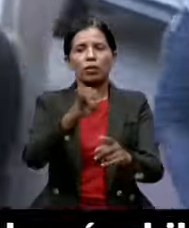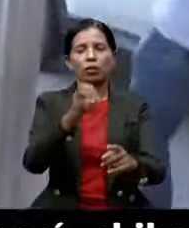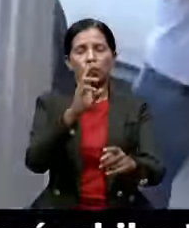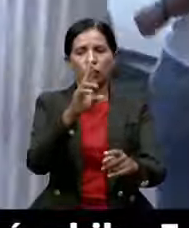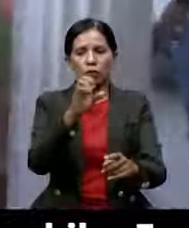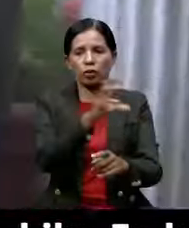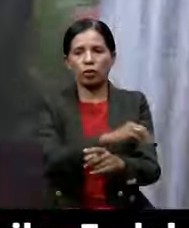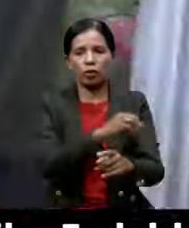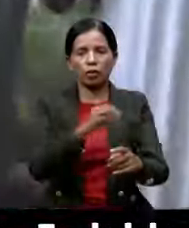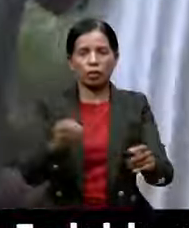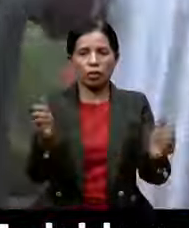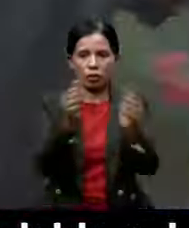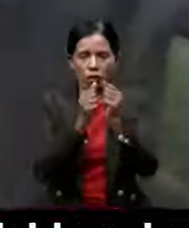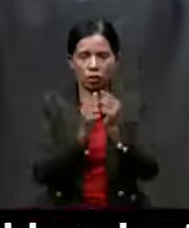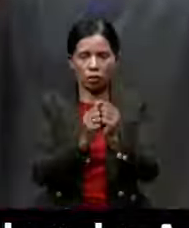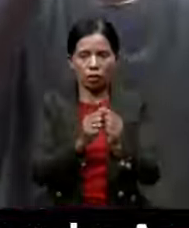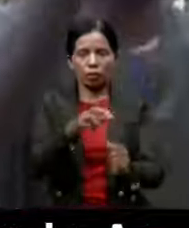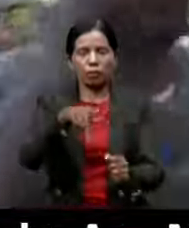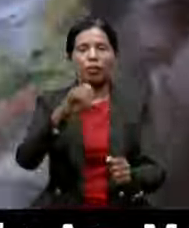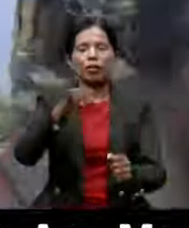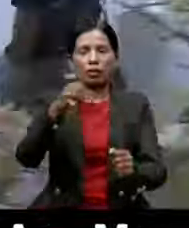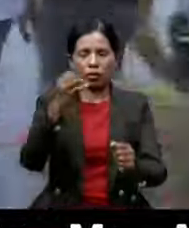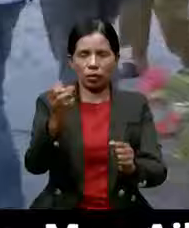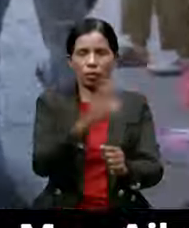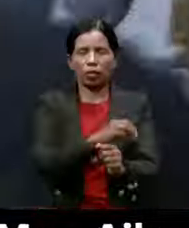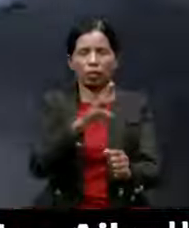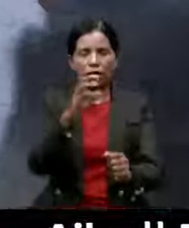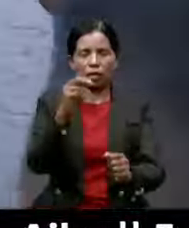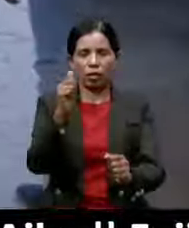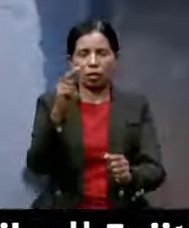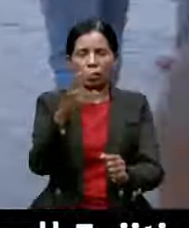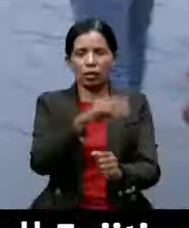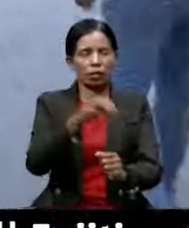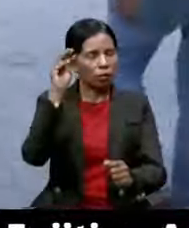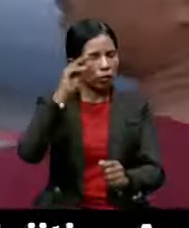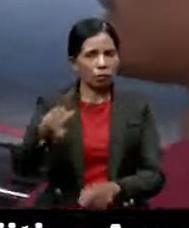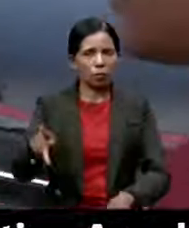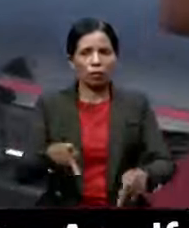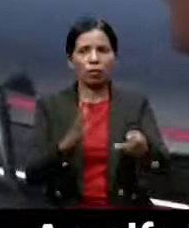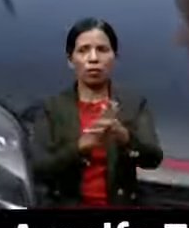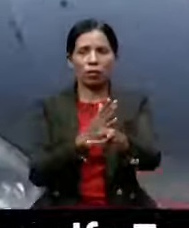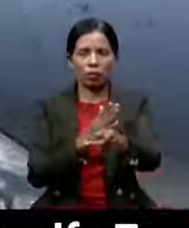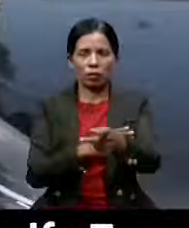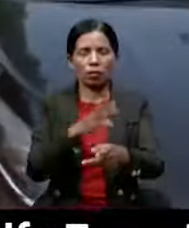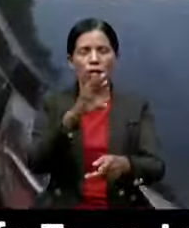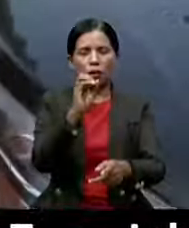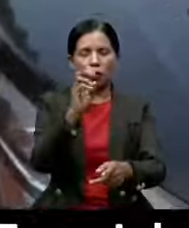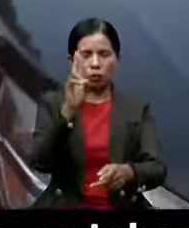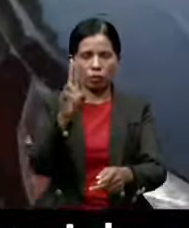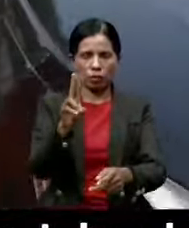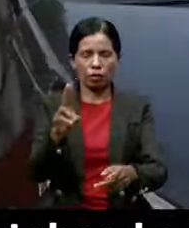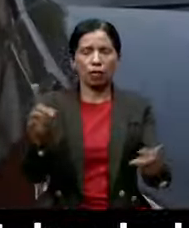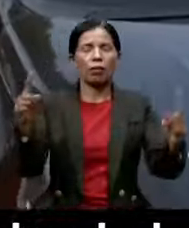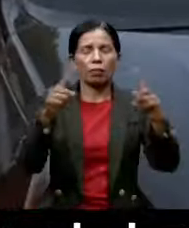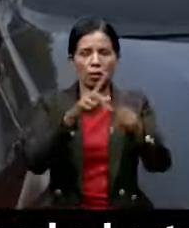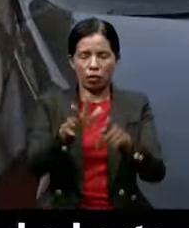Carmona no acompanhado si procurador Renato Berenahak. Ministério Público promove crime roubo ba arguido nang